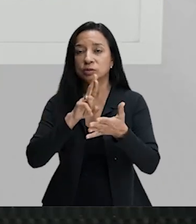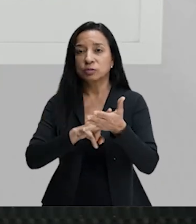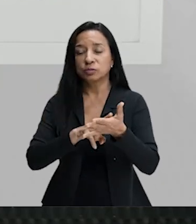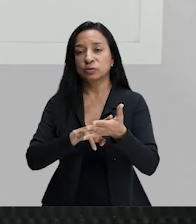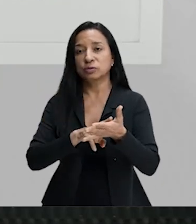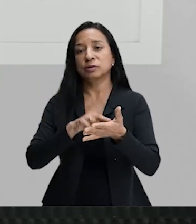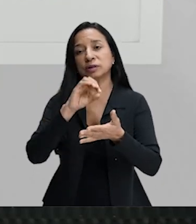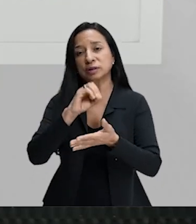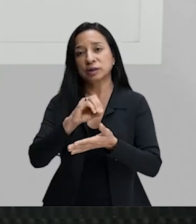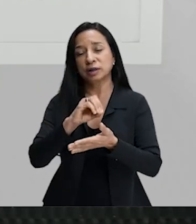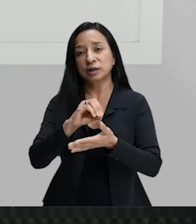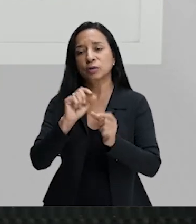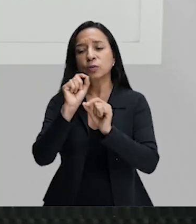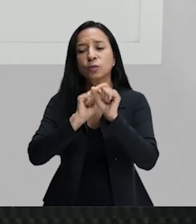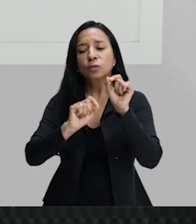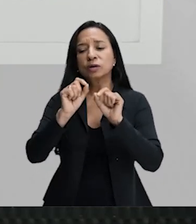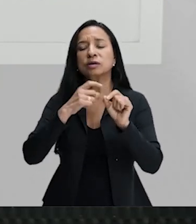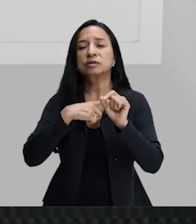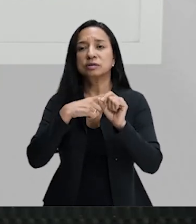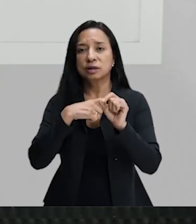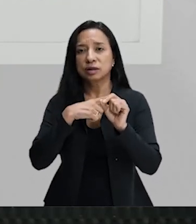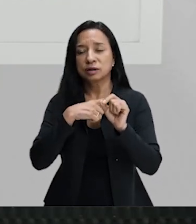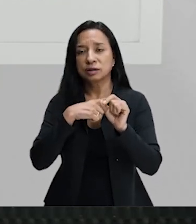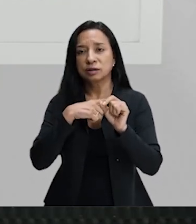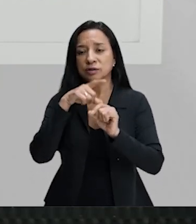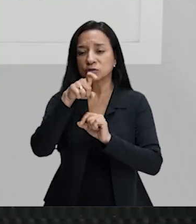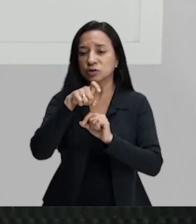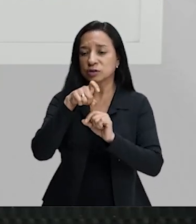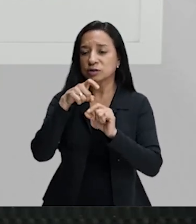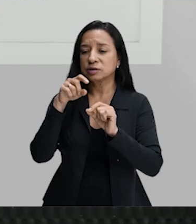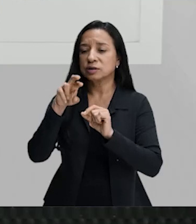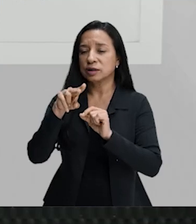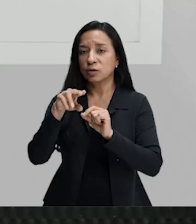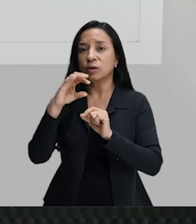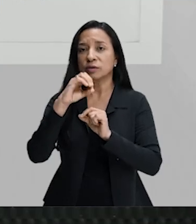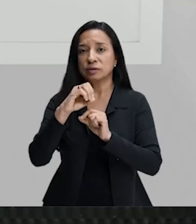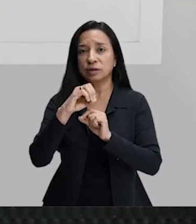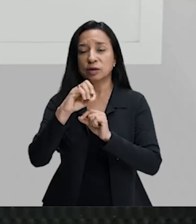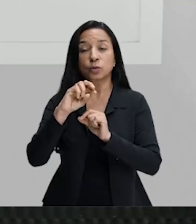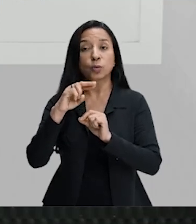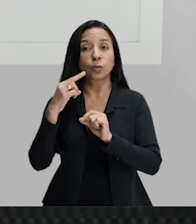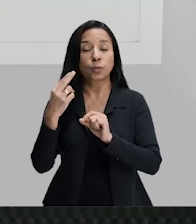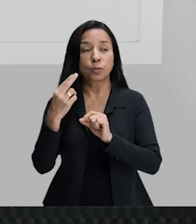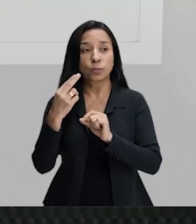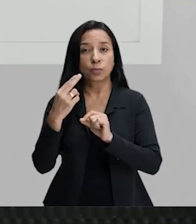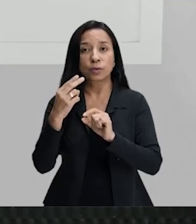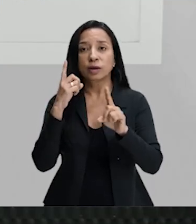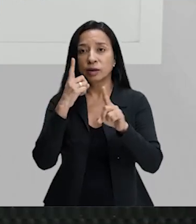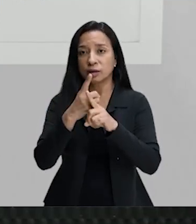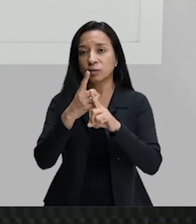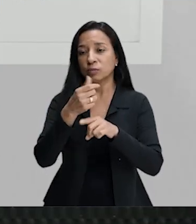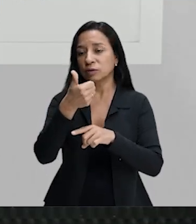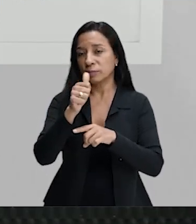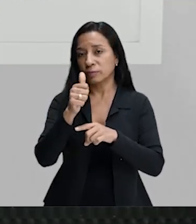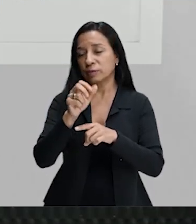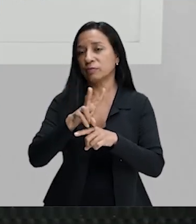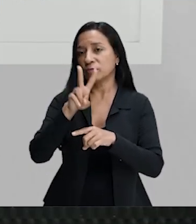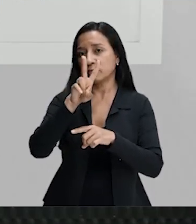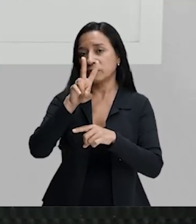produto está dando 0, o que você tem? Ou esse x aqui é igual a 0, né? Aí você já encontra a primeira